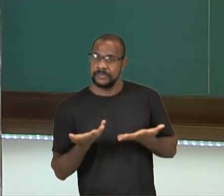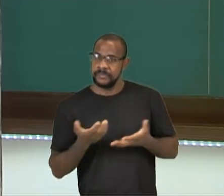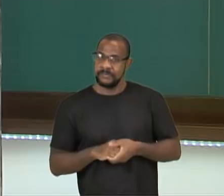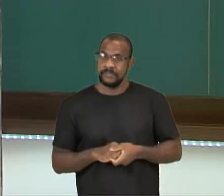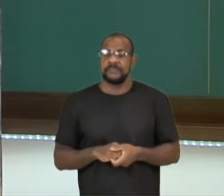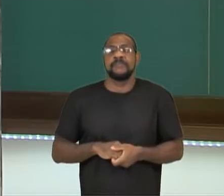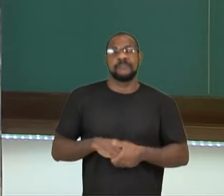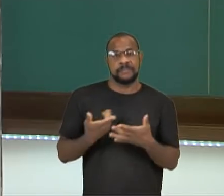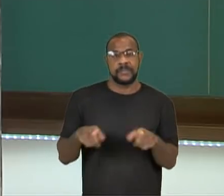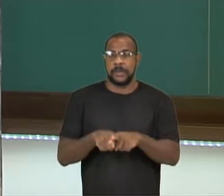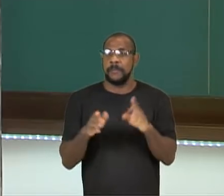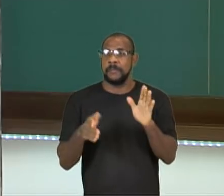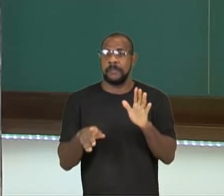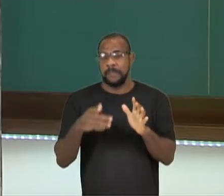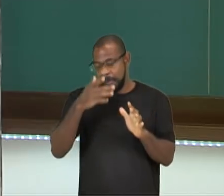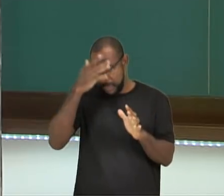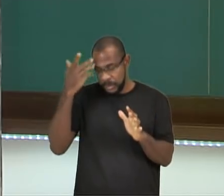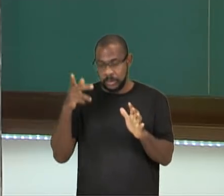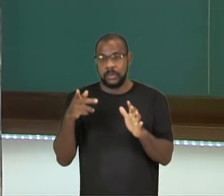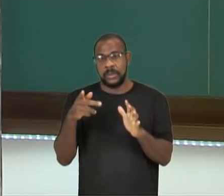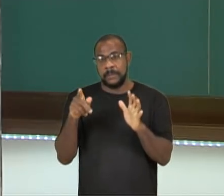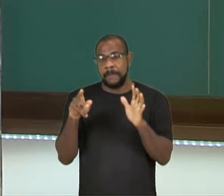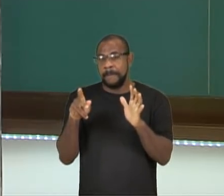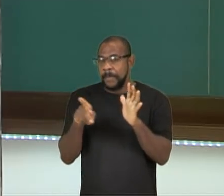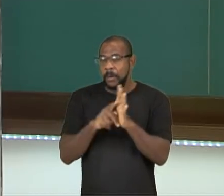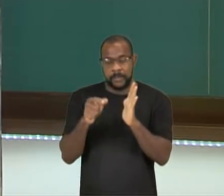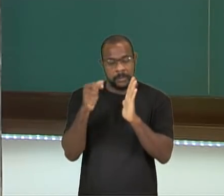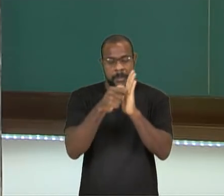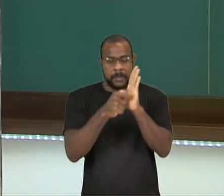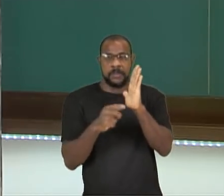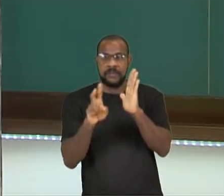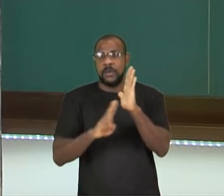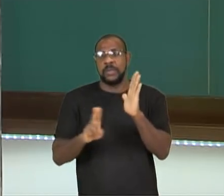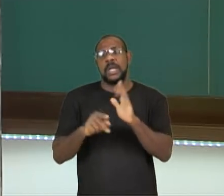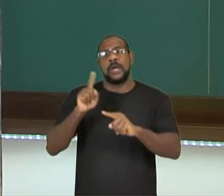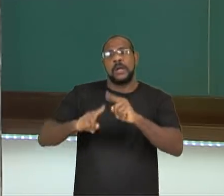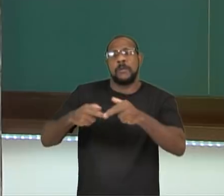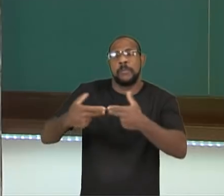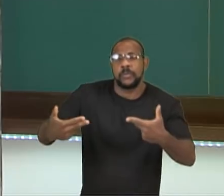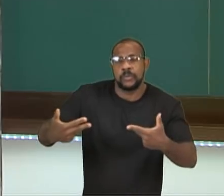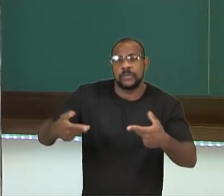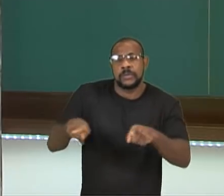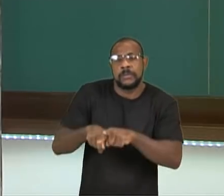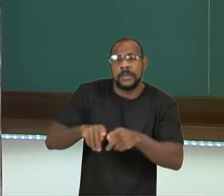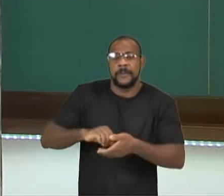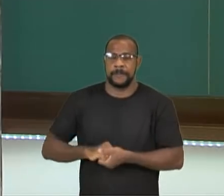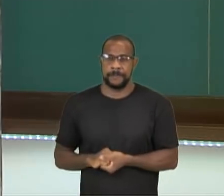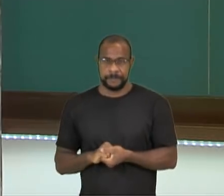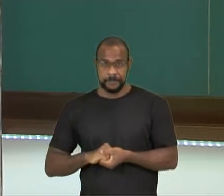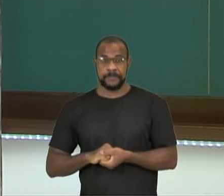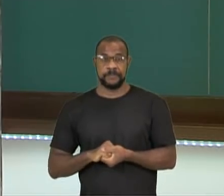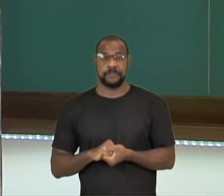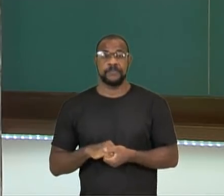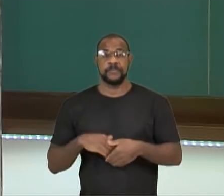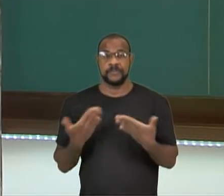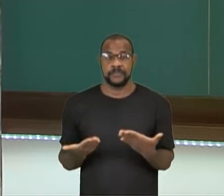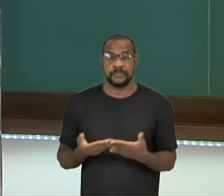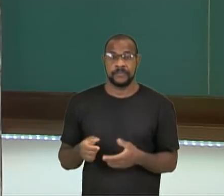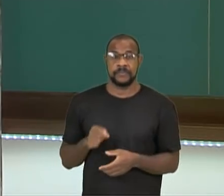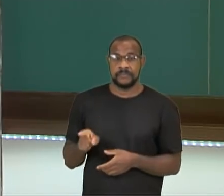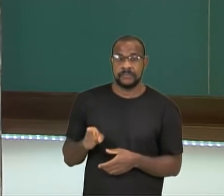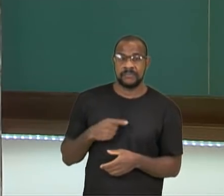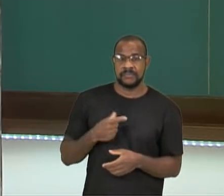Então, pessoal, antes de irmos adiante, é importante lembrar, né, que onde vocês encontram esse tipo de texto que é o depoimento?